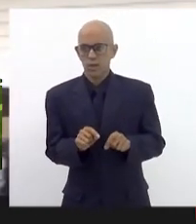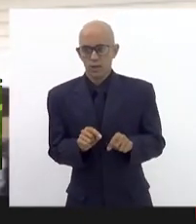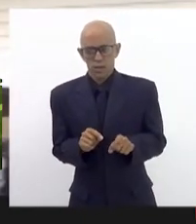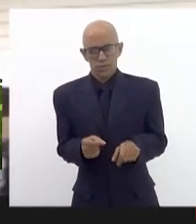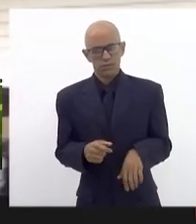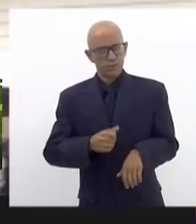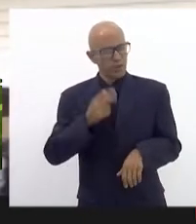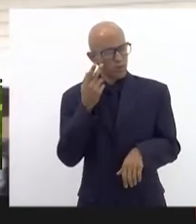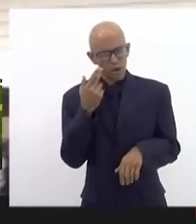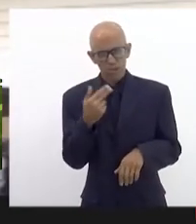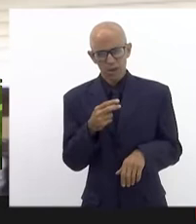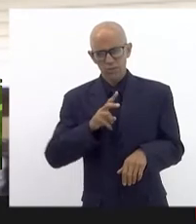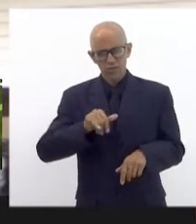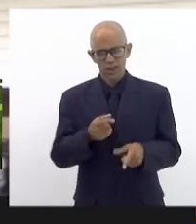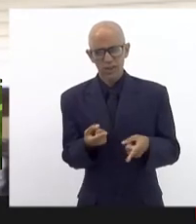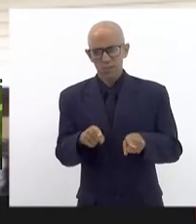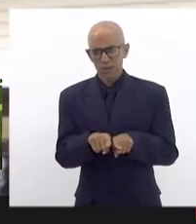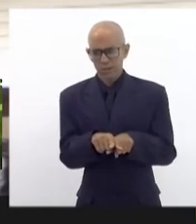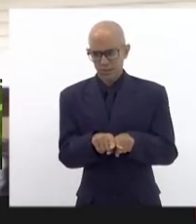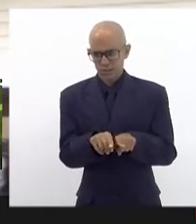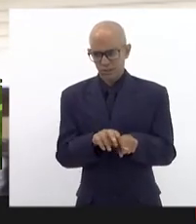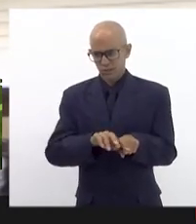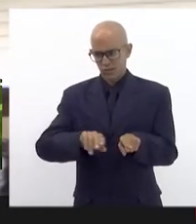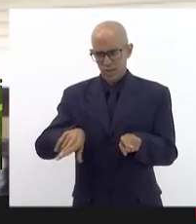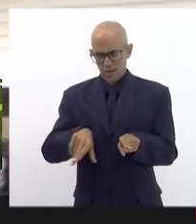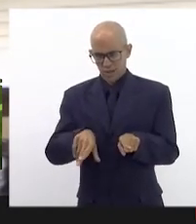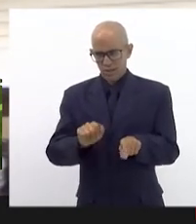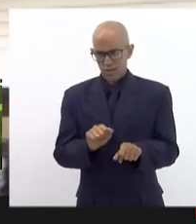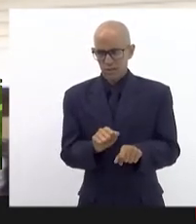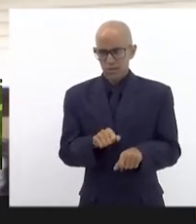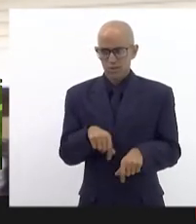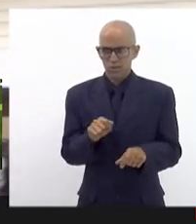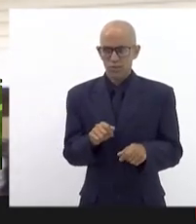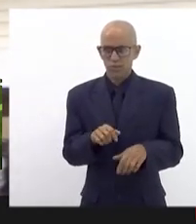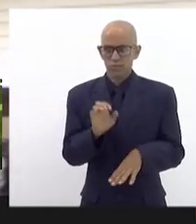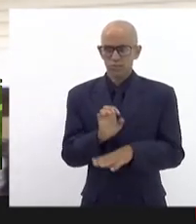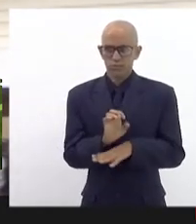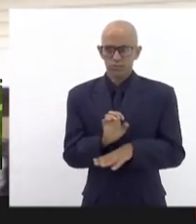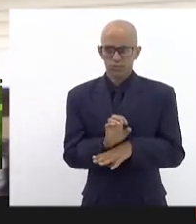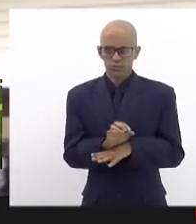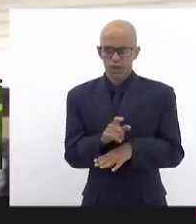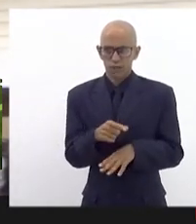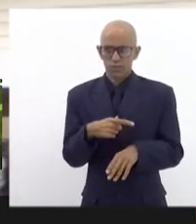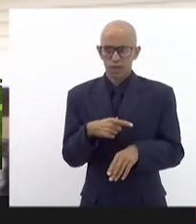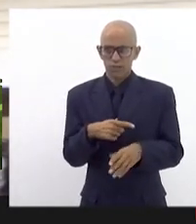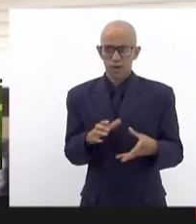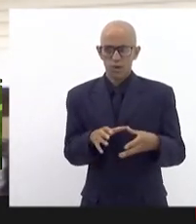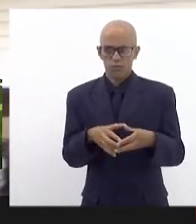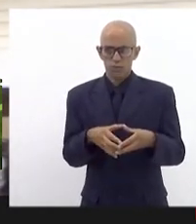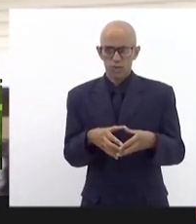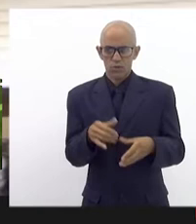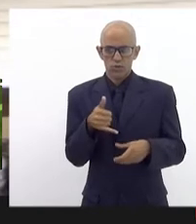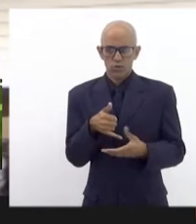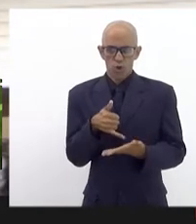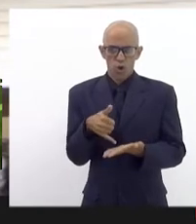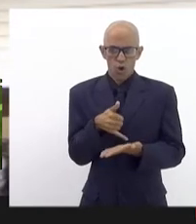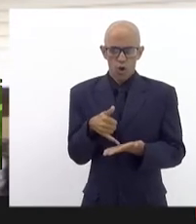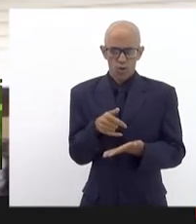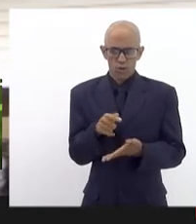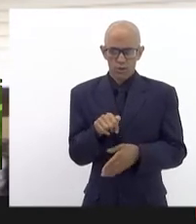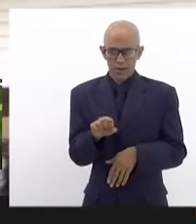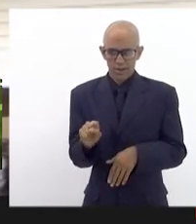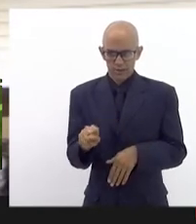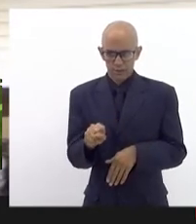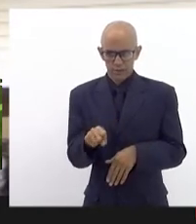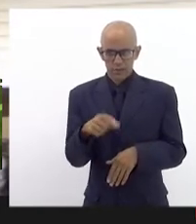outras parcerias. Né, a gente tem um Estado que tem uma produção de óleo e gás, por exemplo, e que